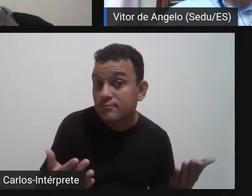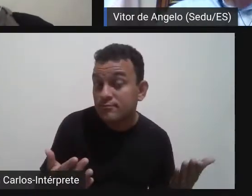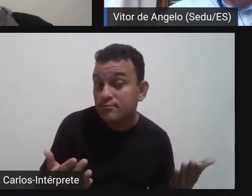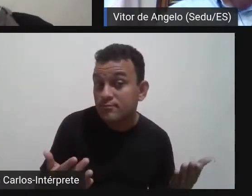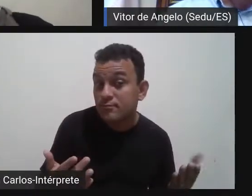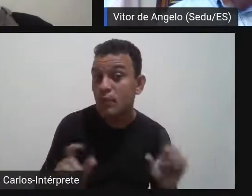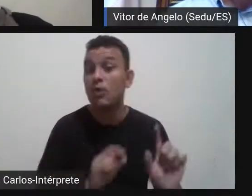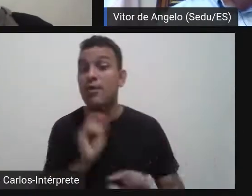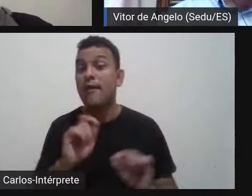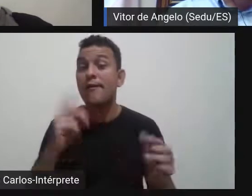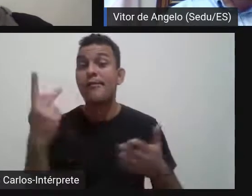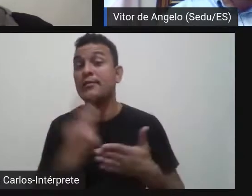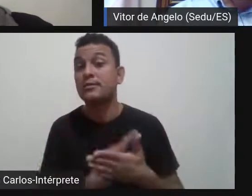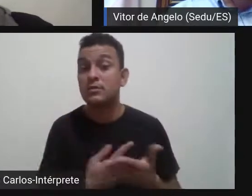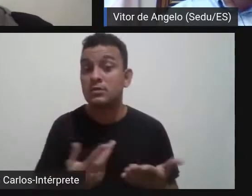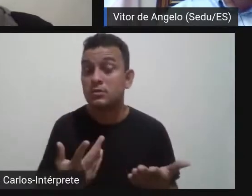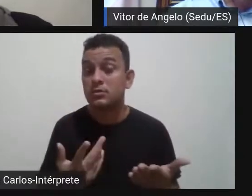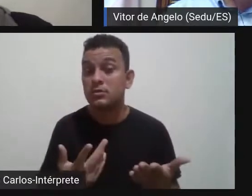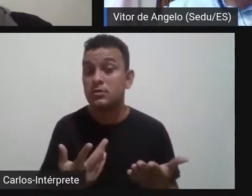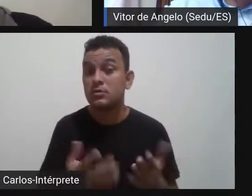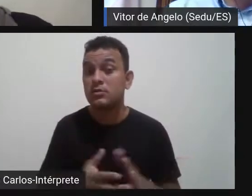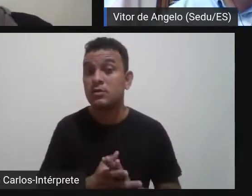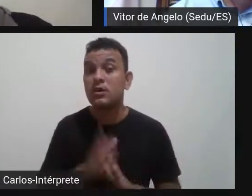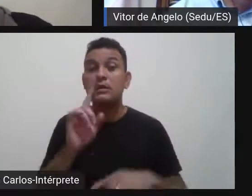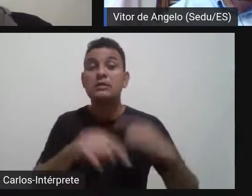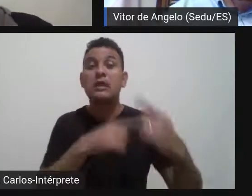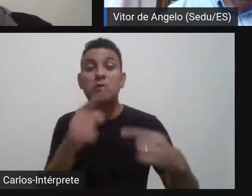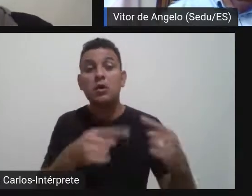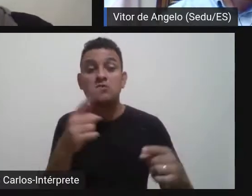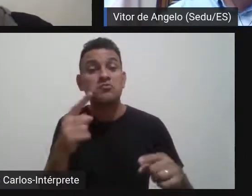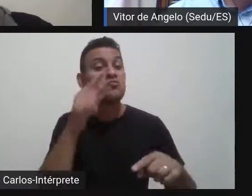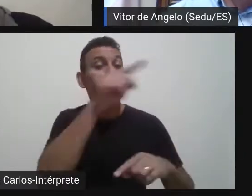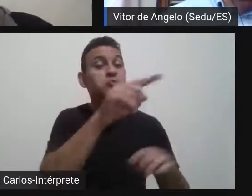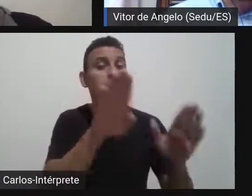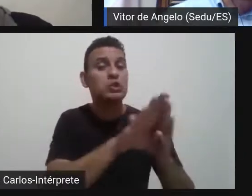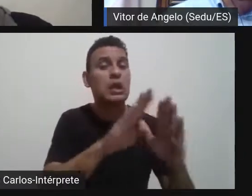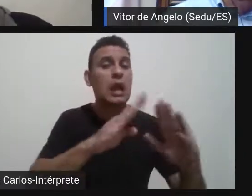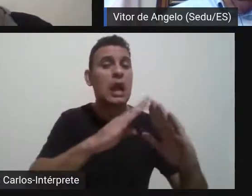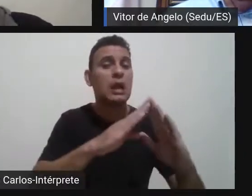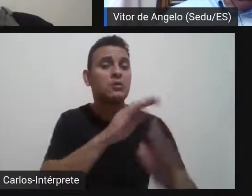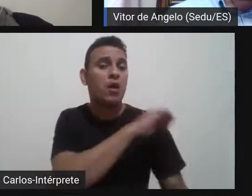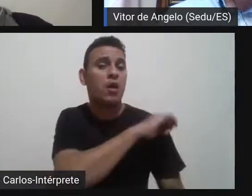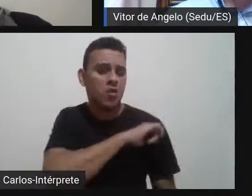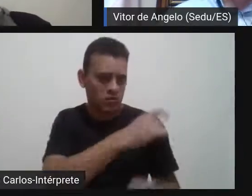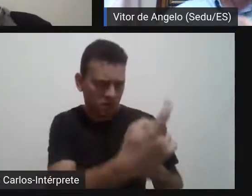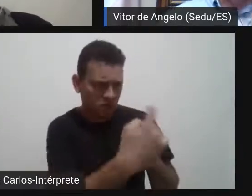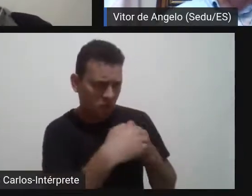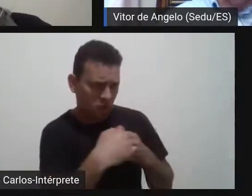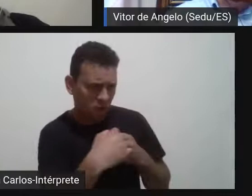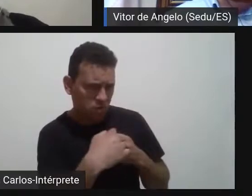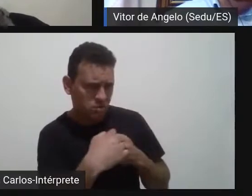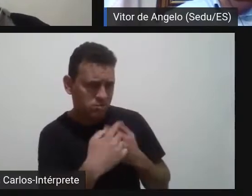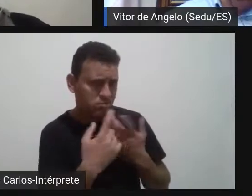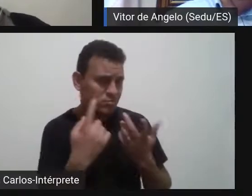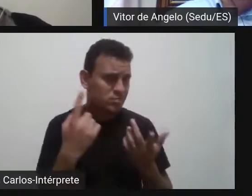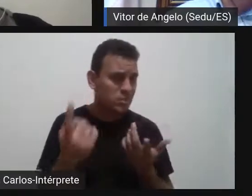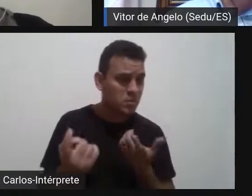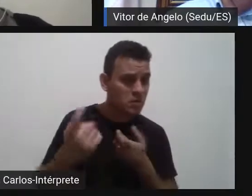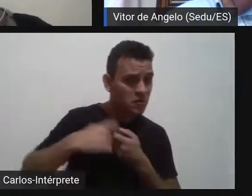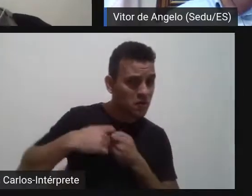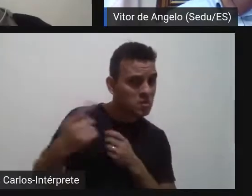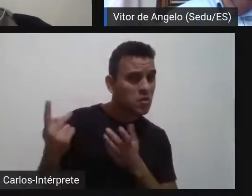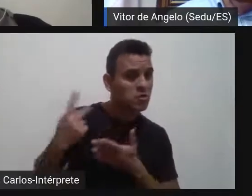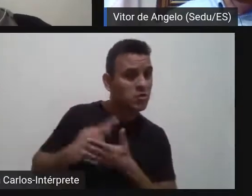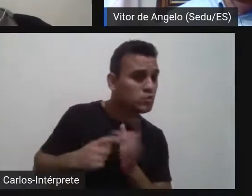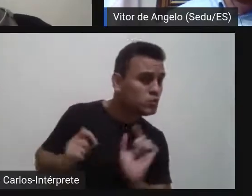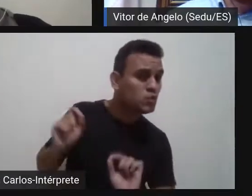é que acontece exatamente depois que o exercício vai para o aluno? Como é que ele volta? O que acontece depois que volta? Né? Eu queria